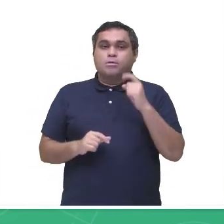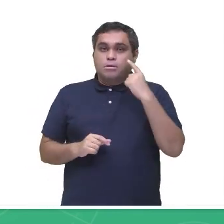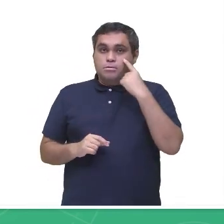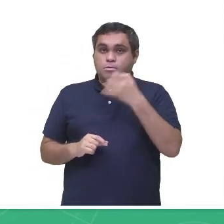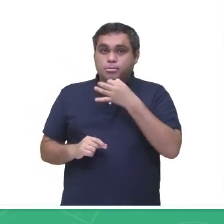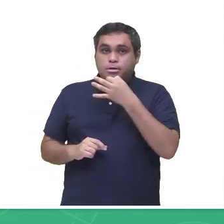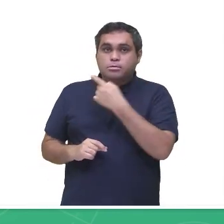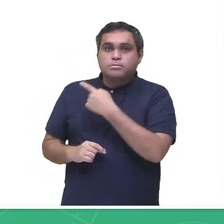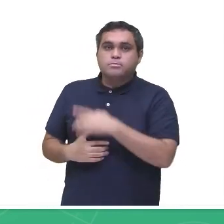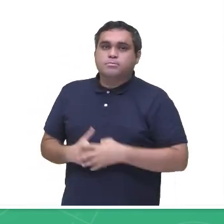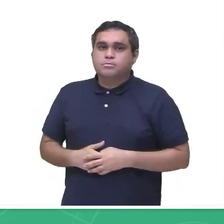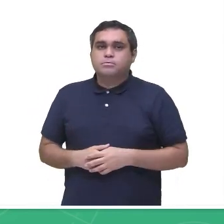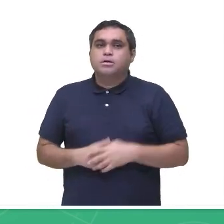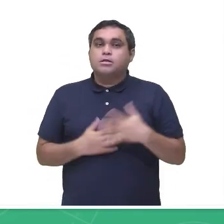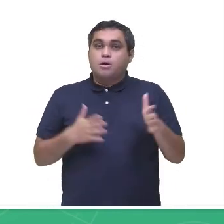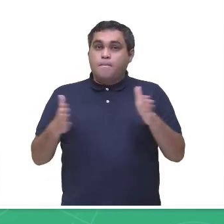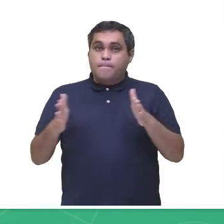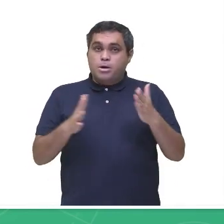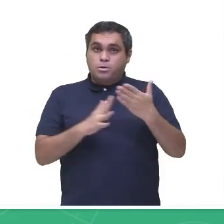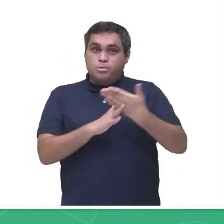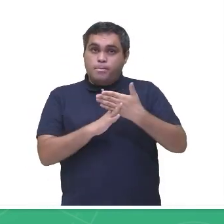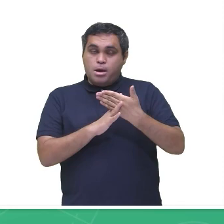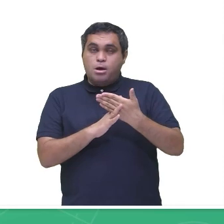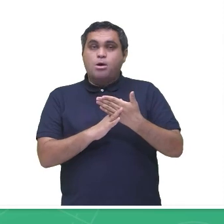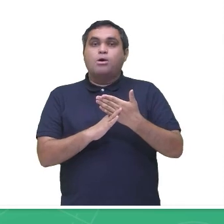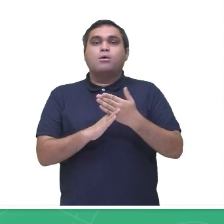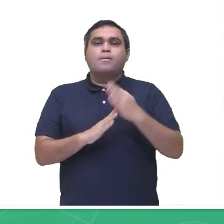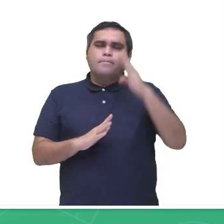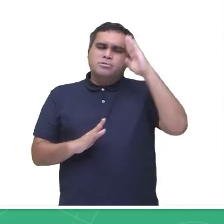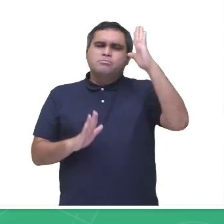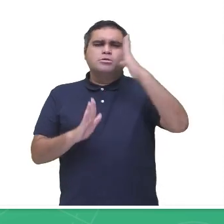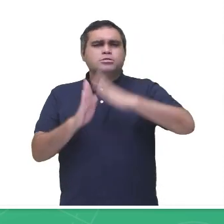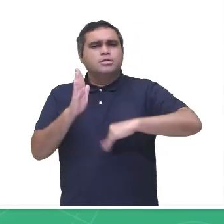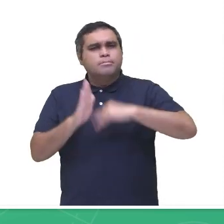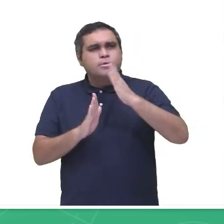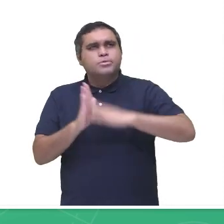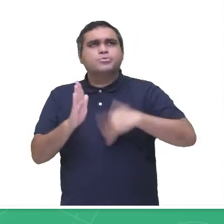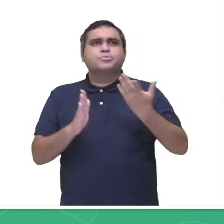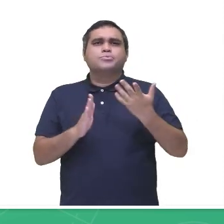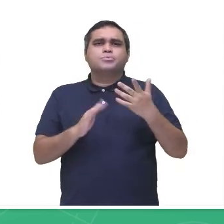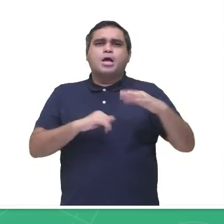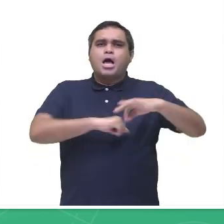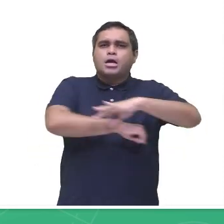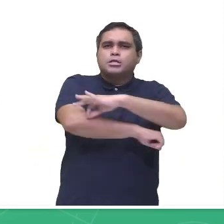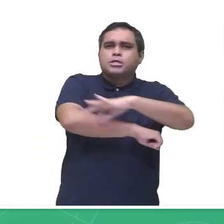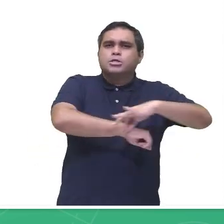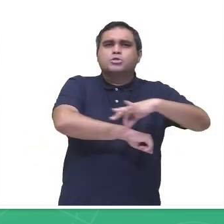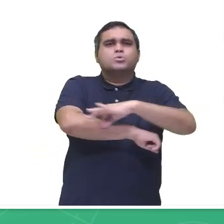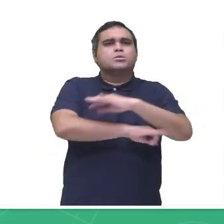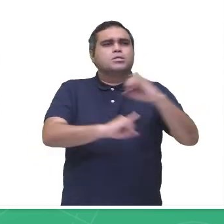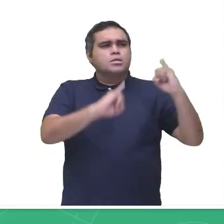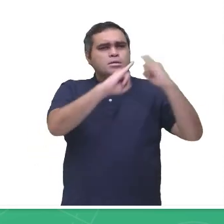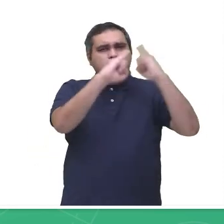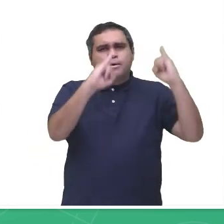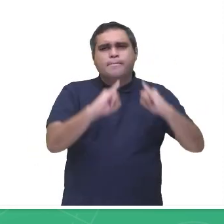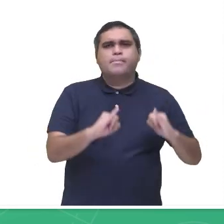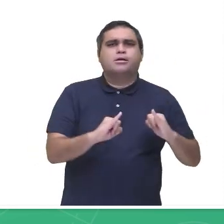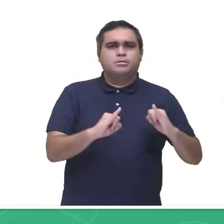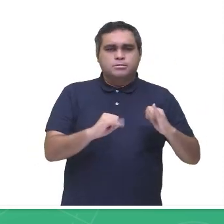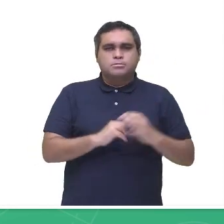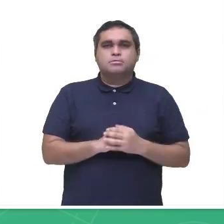as características mais marcantes encontram-se na pintura, arquitetura e escultura, sempre com um contexto entre